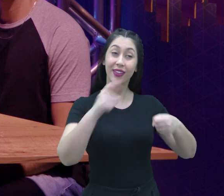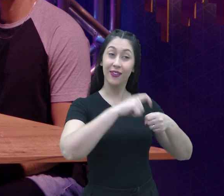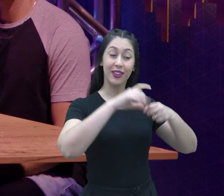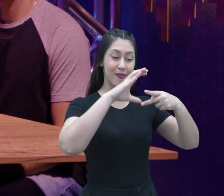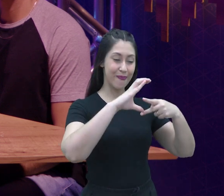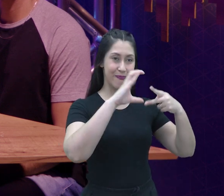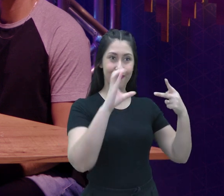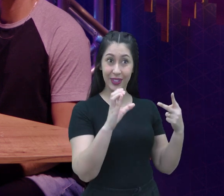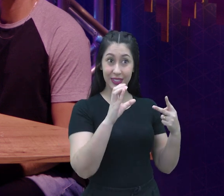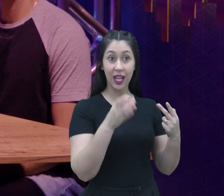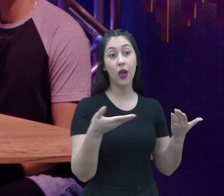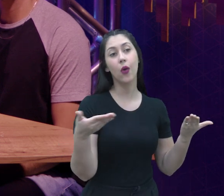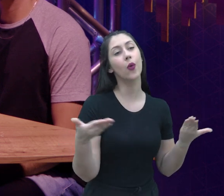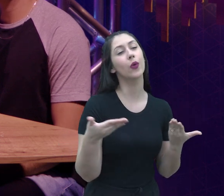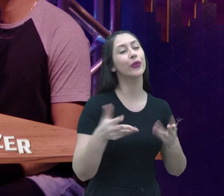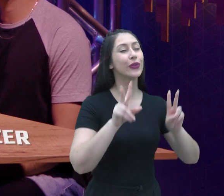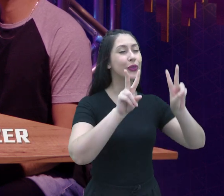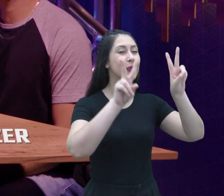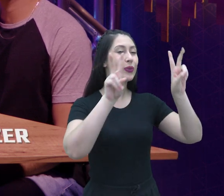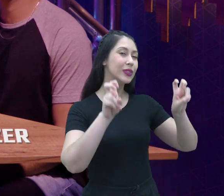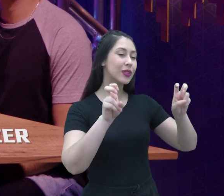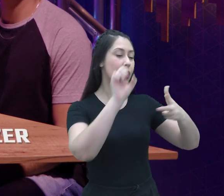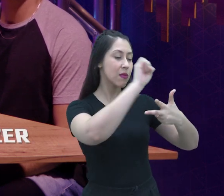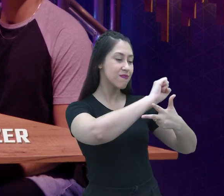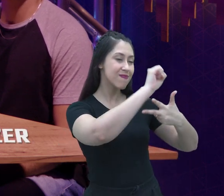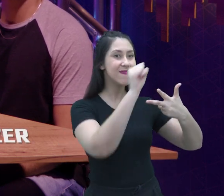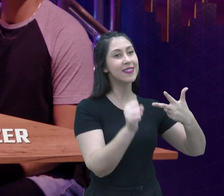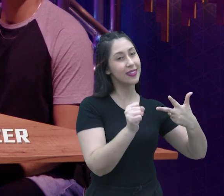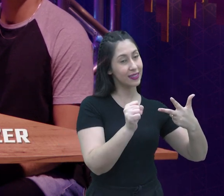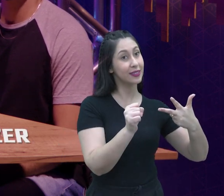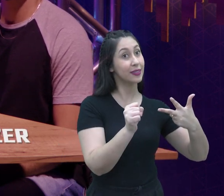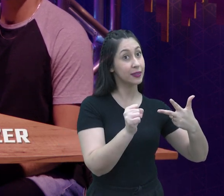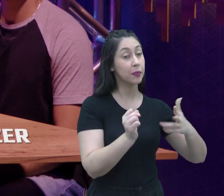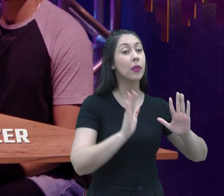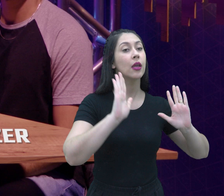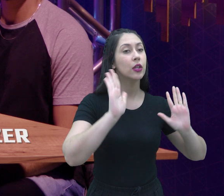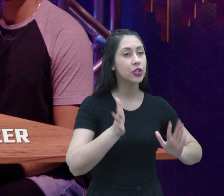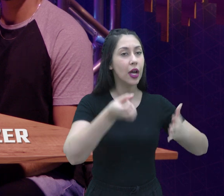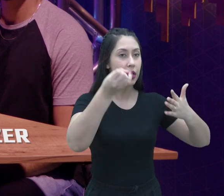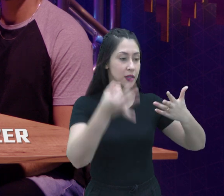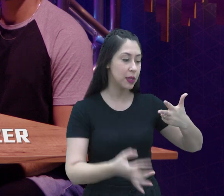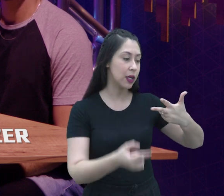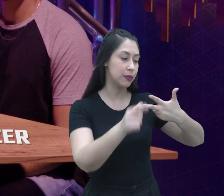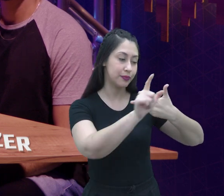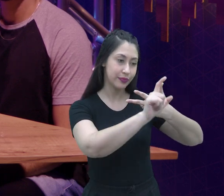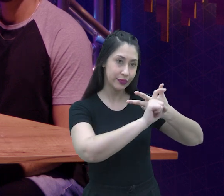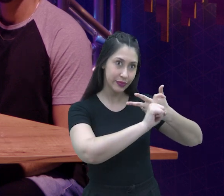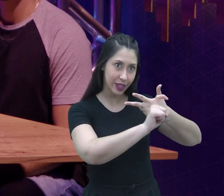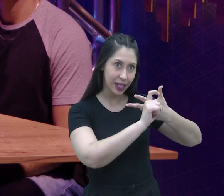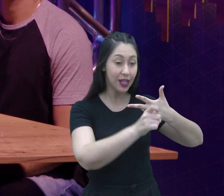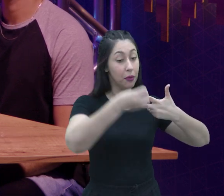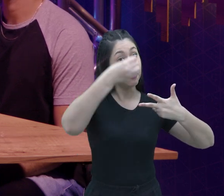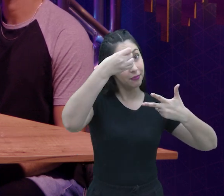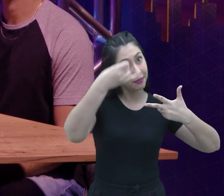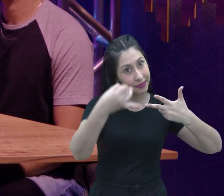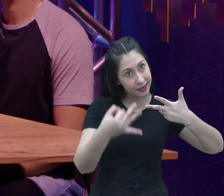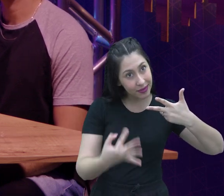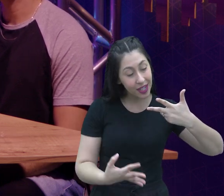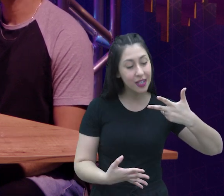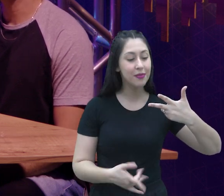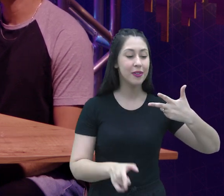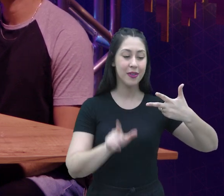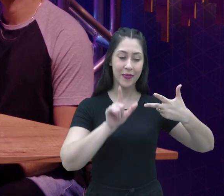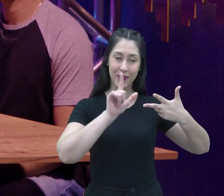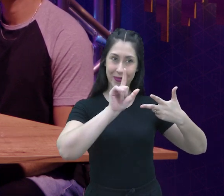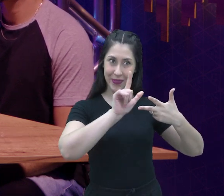E de volta com o Pode Ser, hoje então falando sobre os 3 poderes. Nós já falamos sobre o poder executivo, já falamos